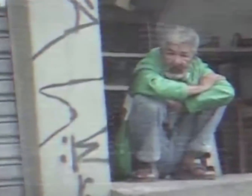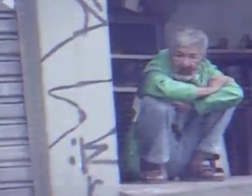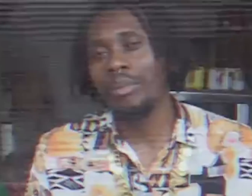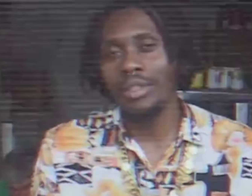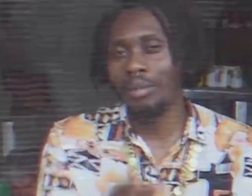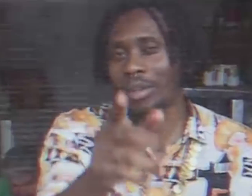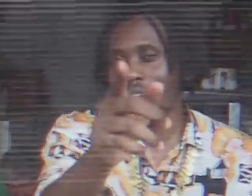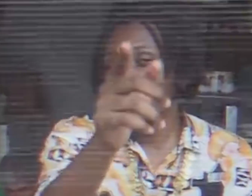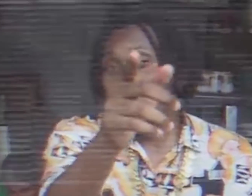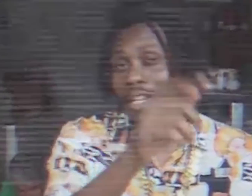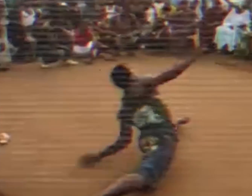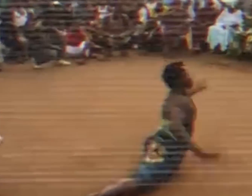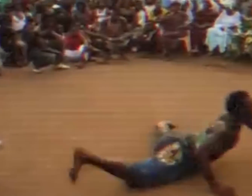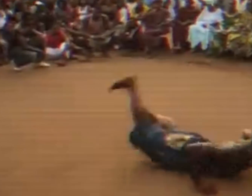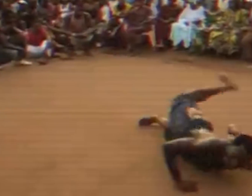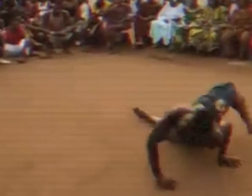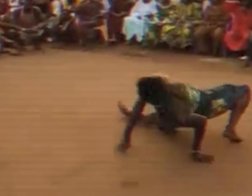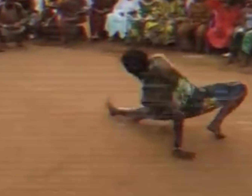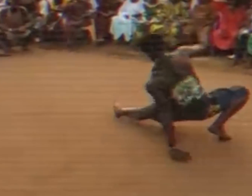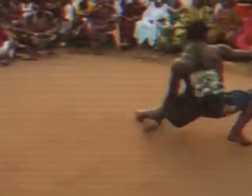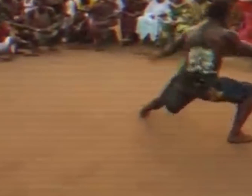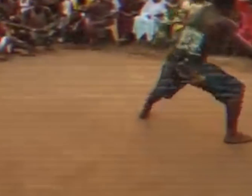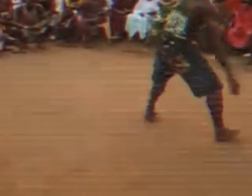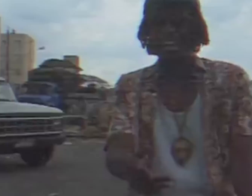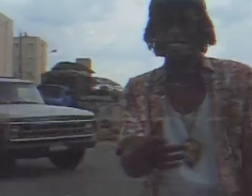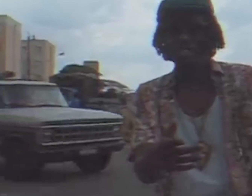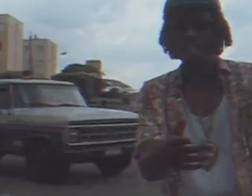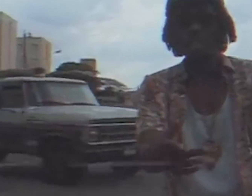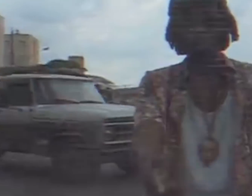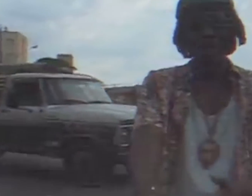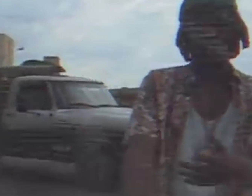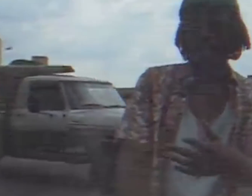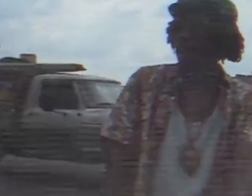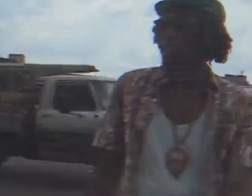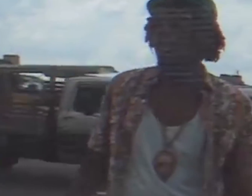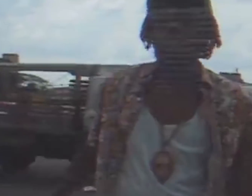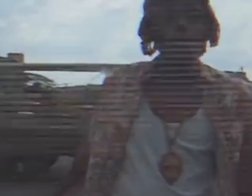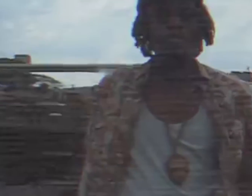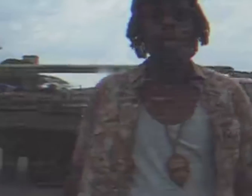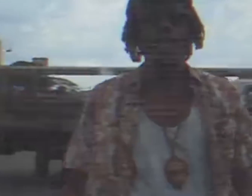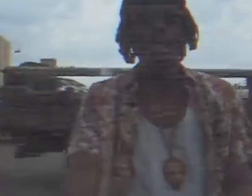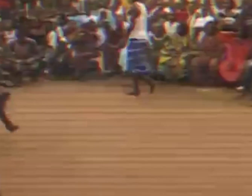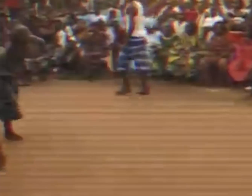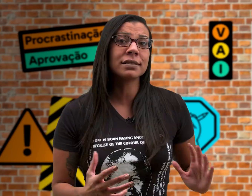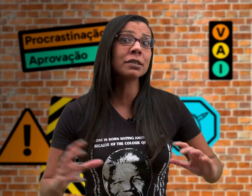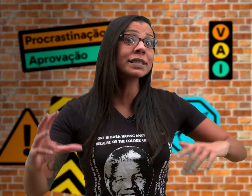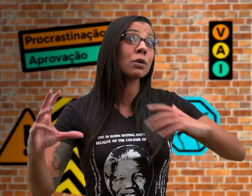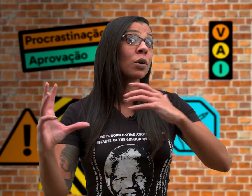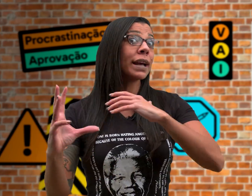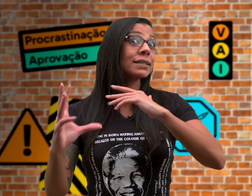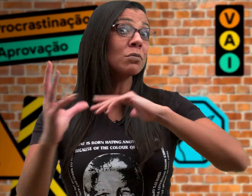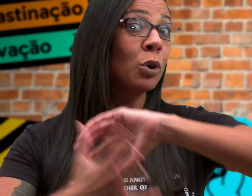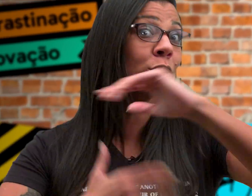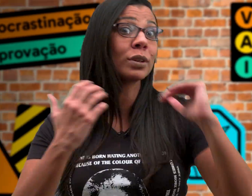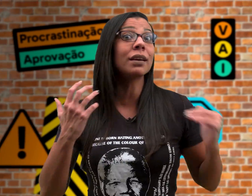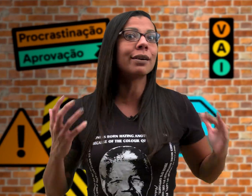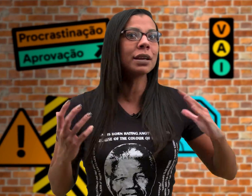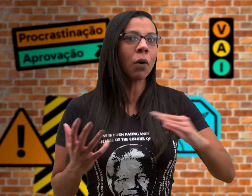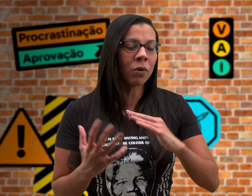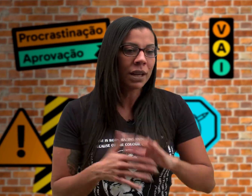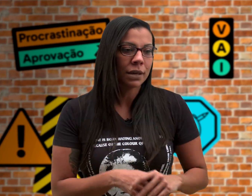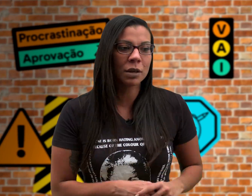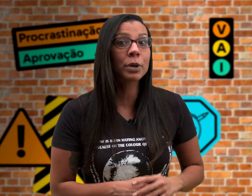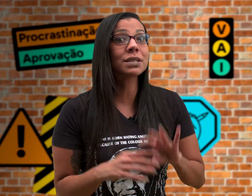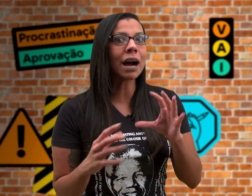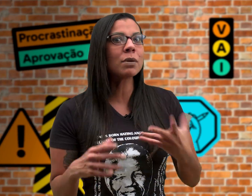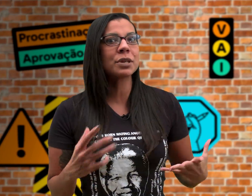da balela, batemos tambores, eles panela. Roubamos a cena, não tem canivete, as partes derrete que nem mussarela. Se você não conhece muito o que é o